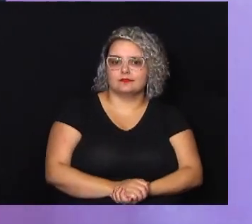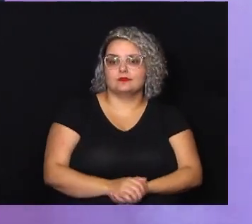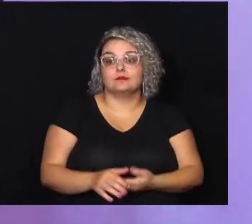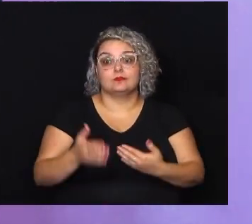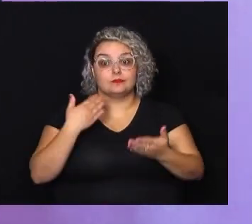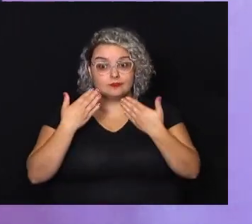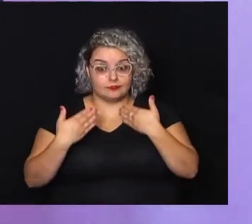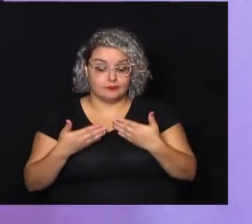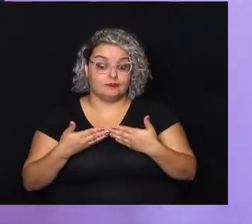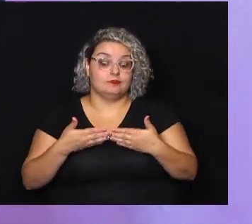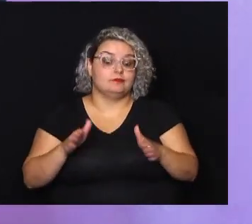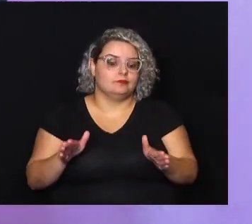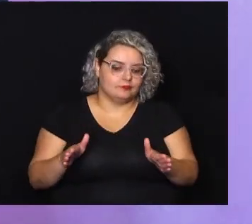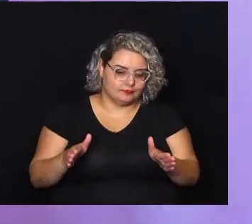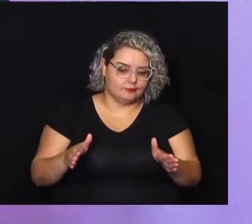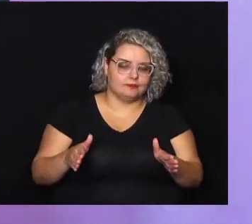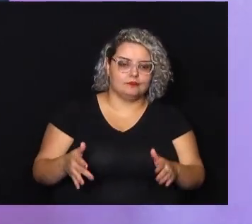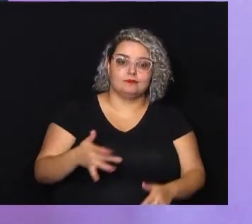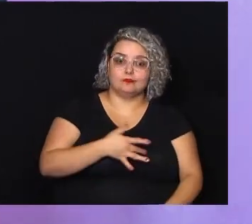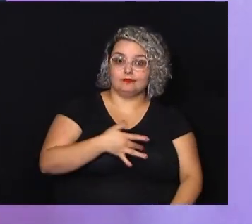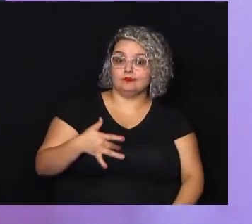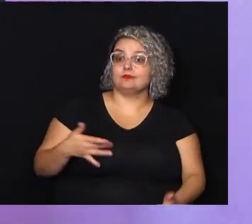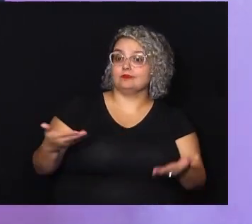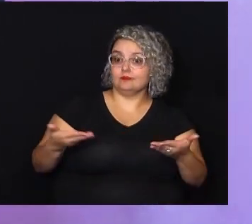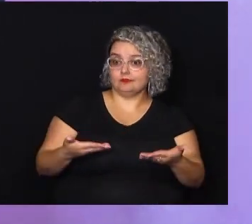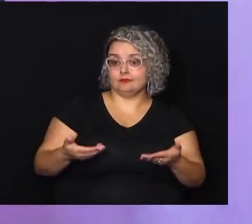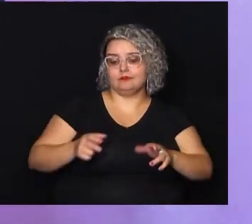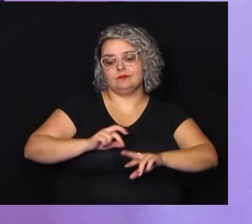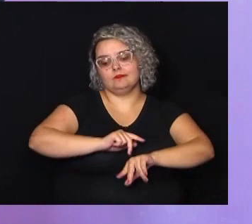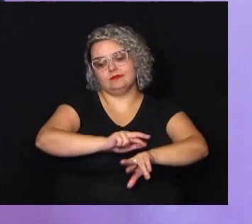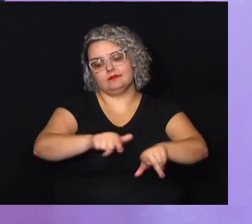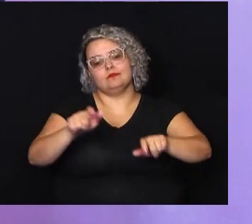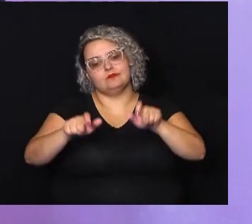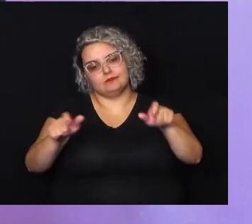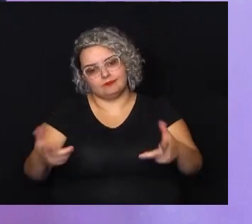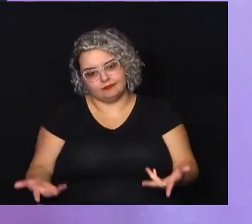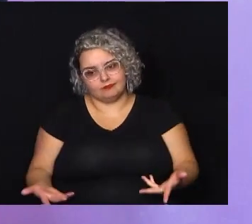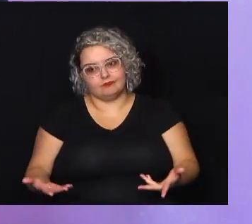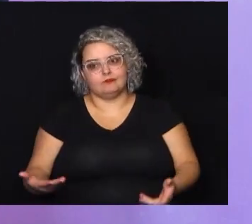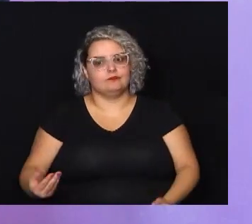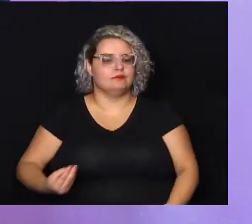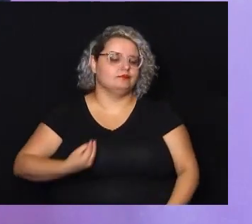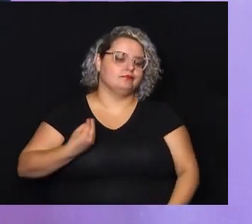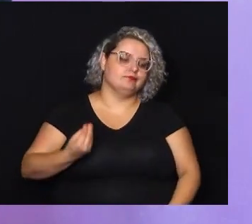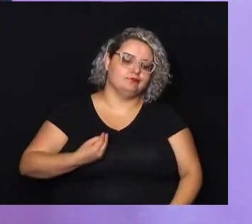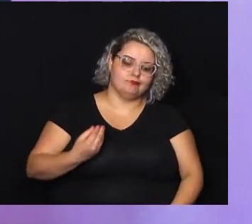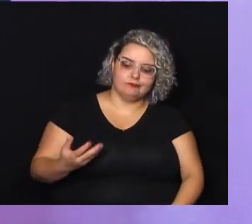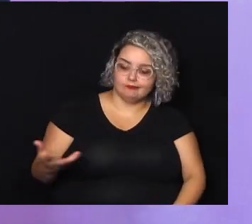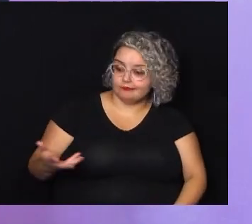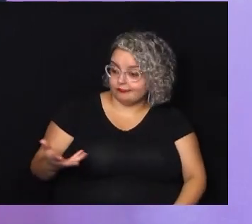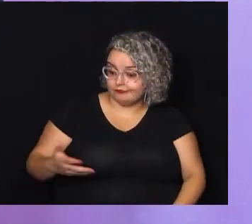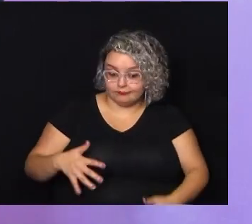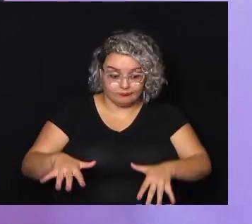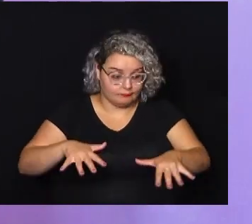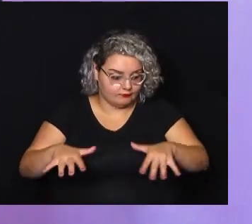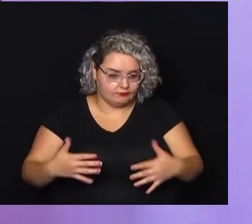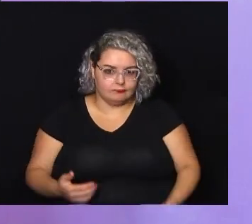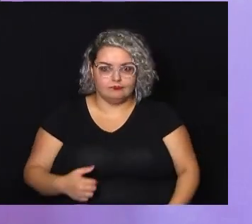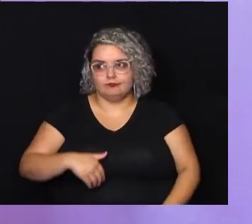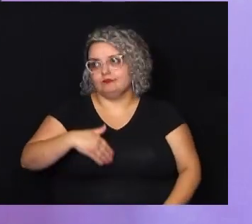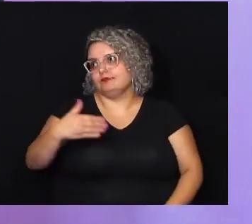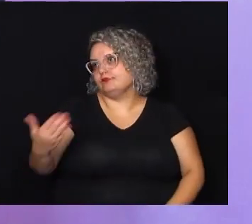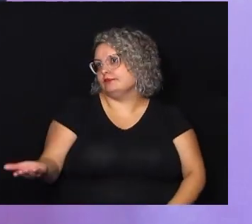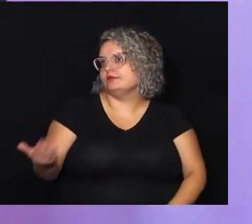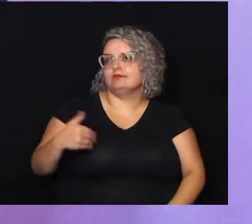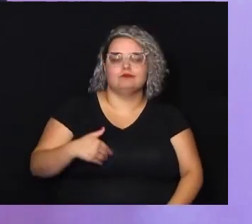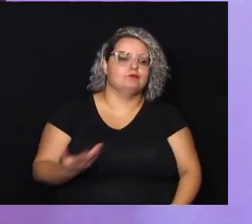mesmo informais. A gente falou agora nessa abertura, né, do Saúde Agora, que muita gente, eu acho que essa vida